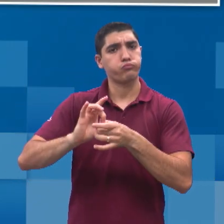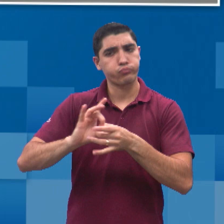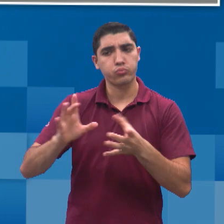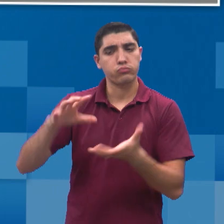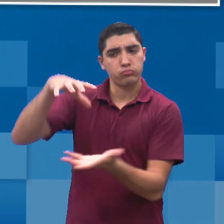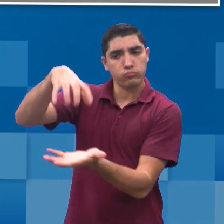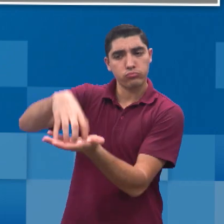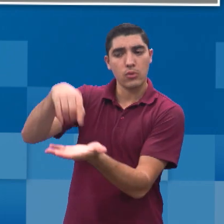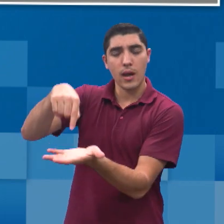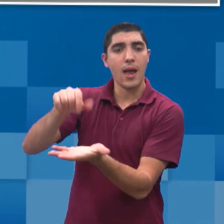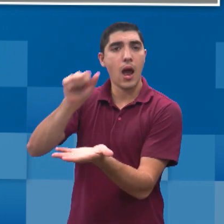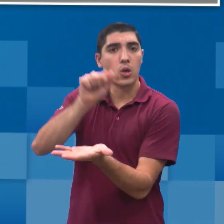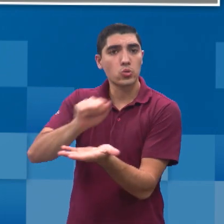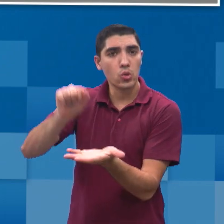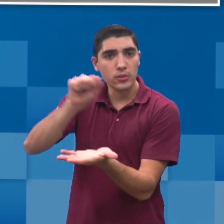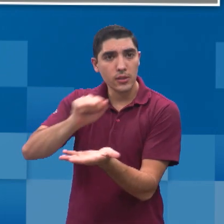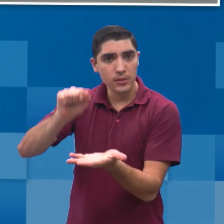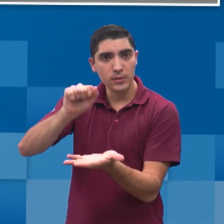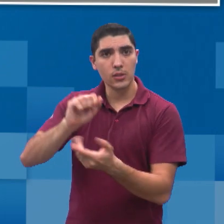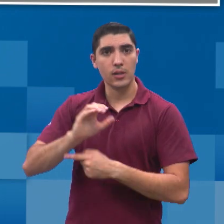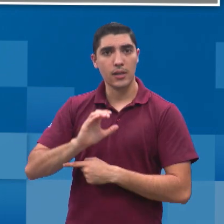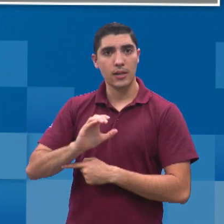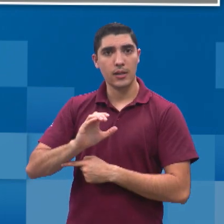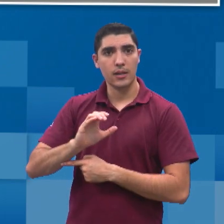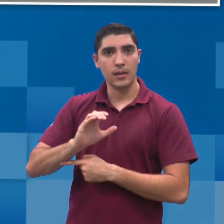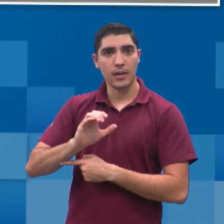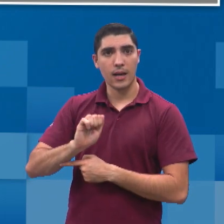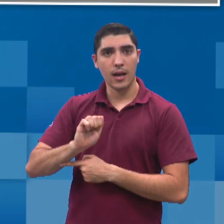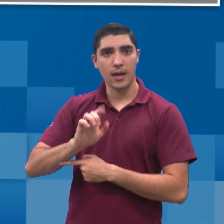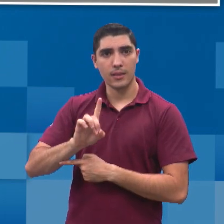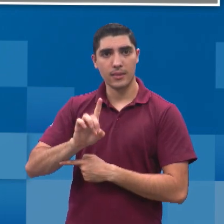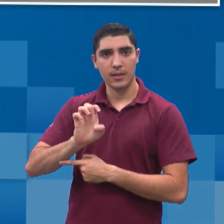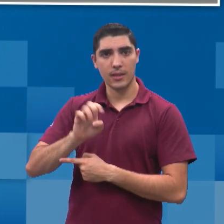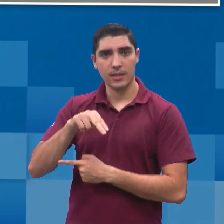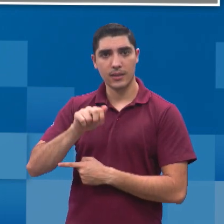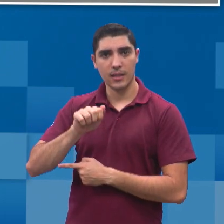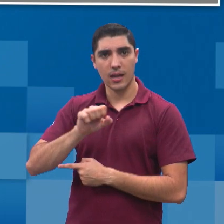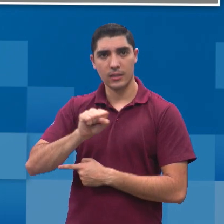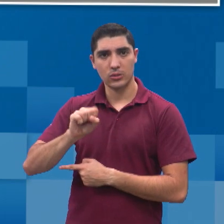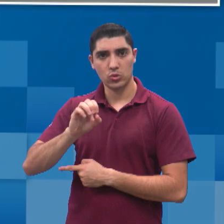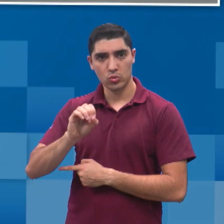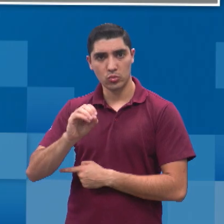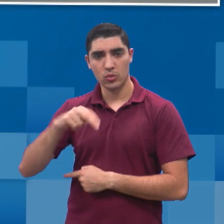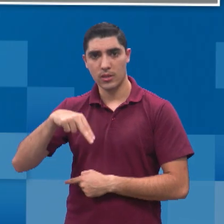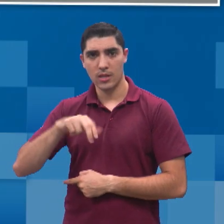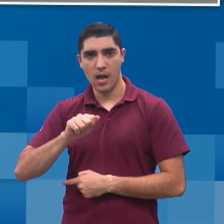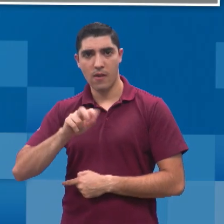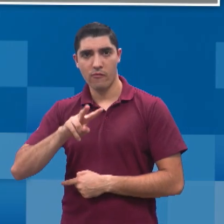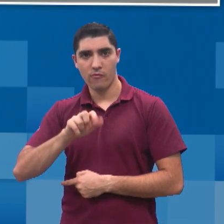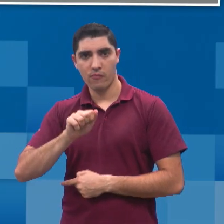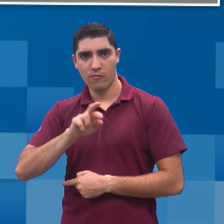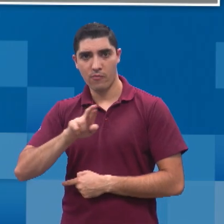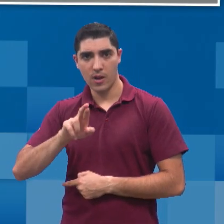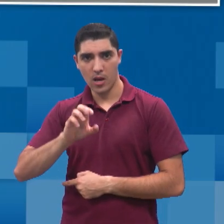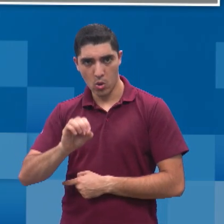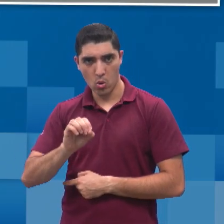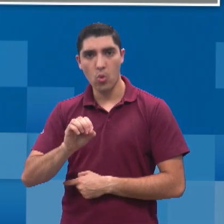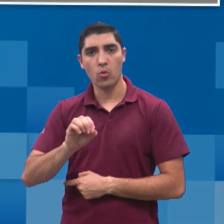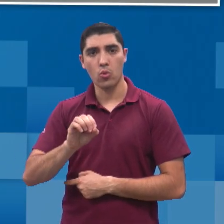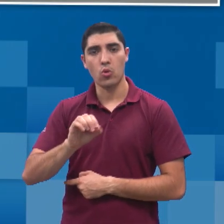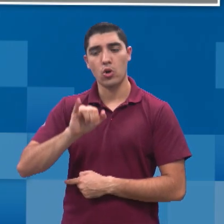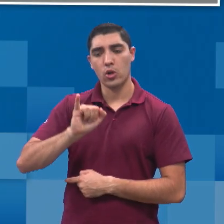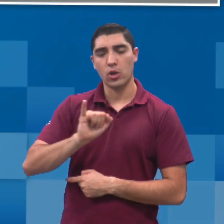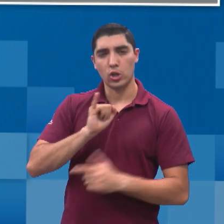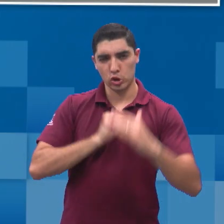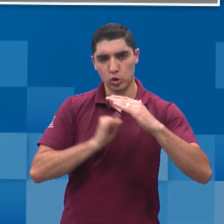a Associação Condenaço Navarro Instituto Leve. Rito